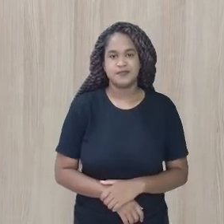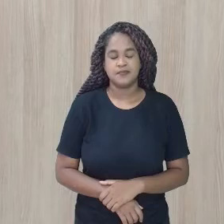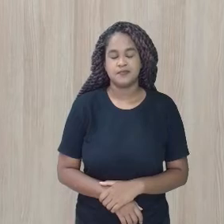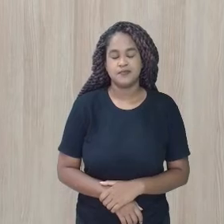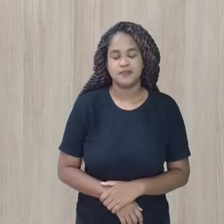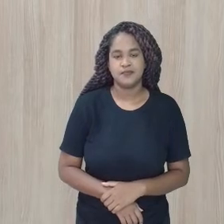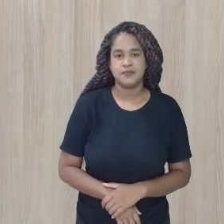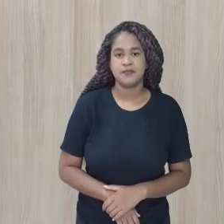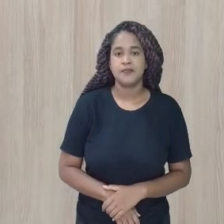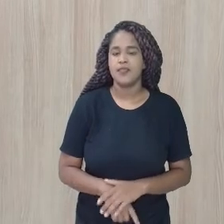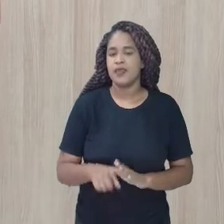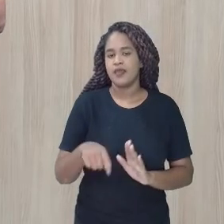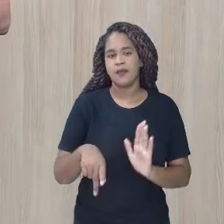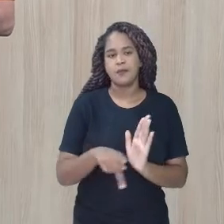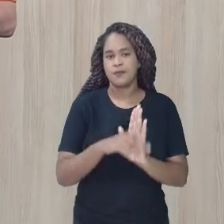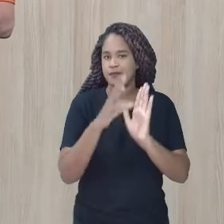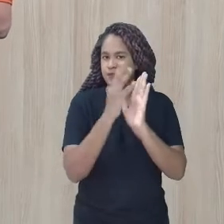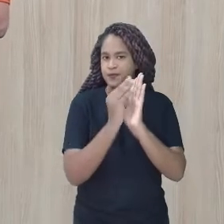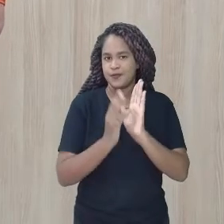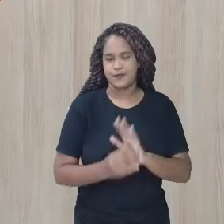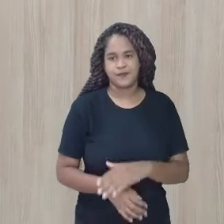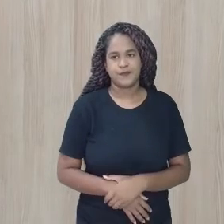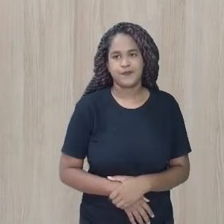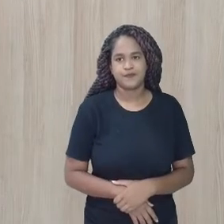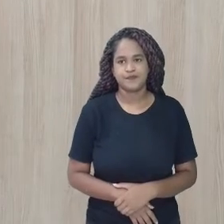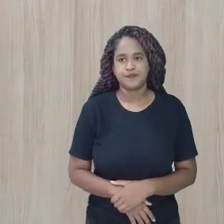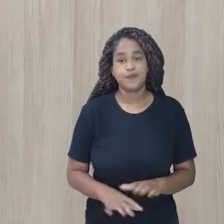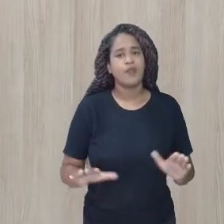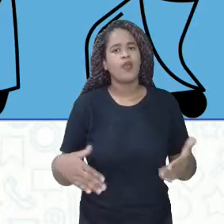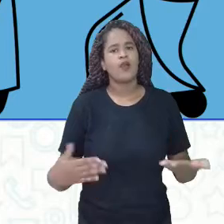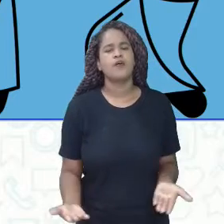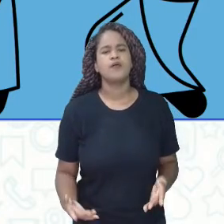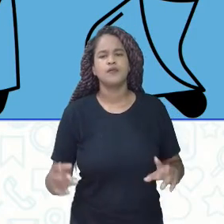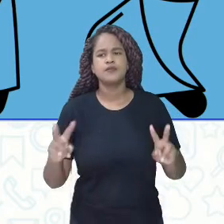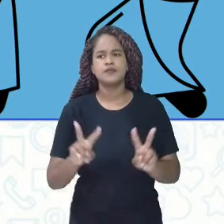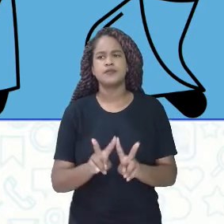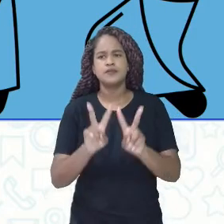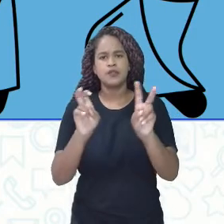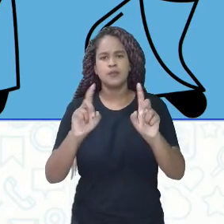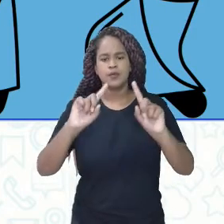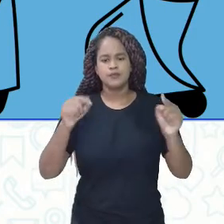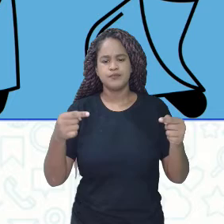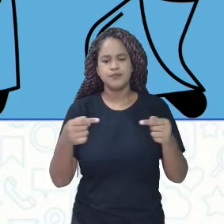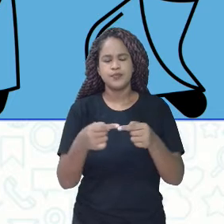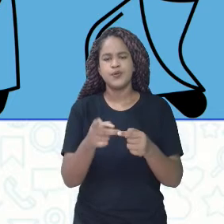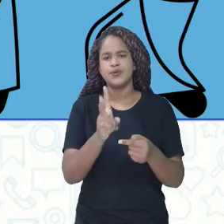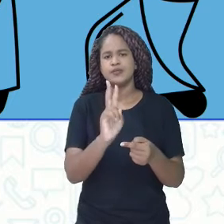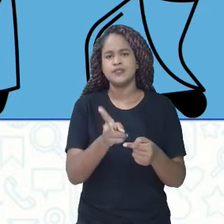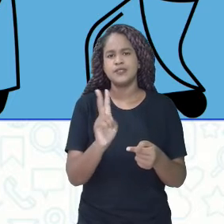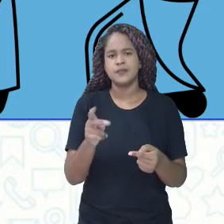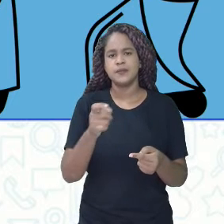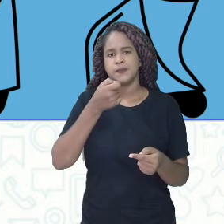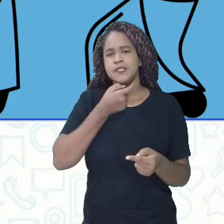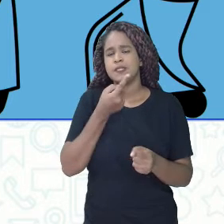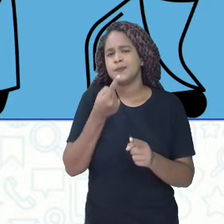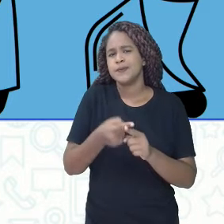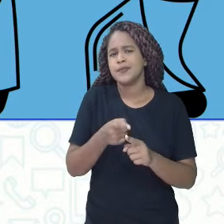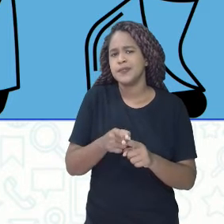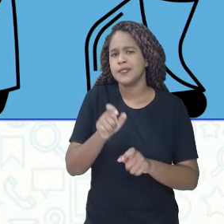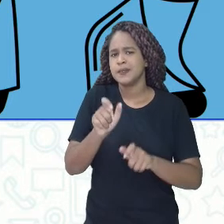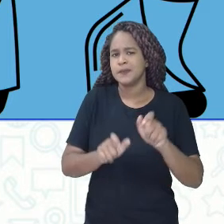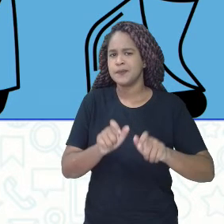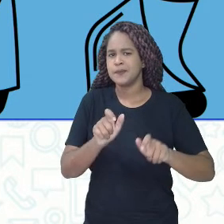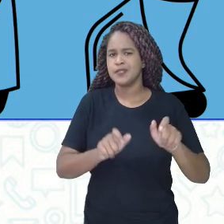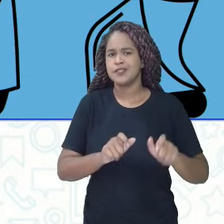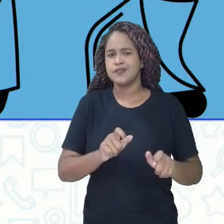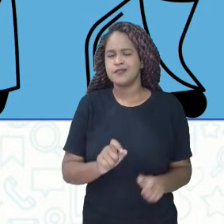faz parte do conteúdo. Qual o tema comum a essas piadas? O que causa riso na